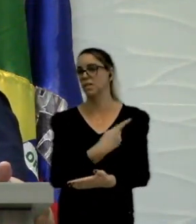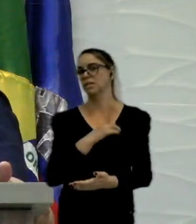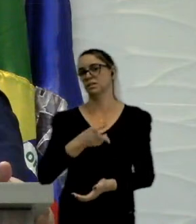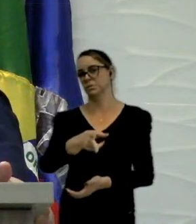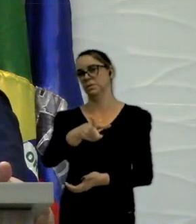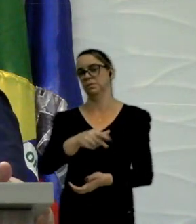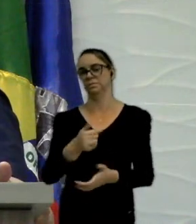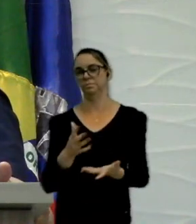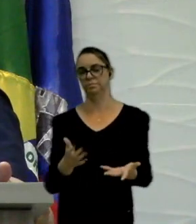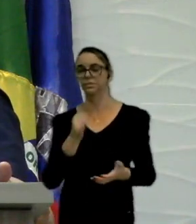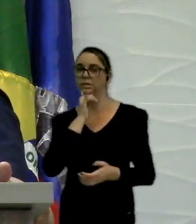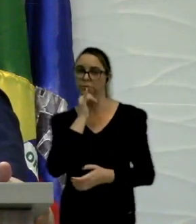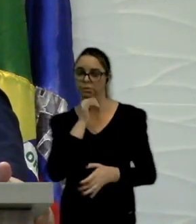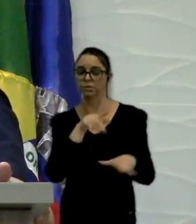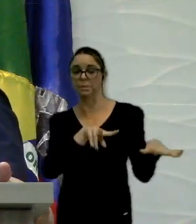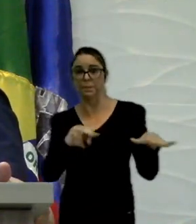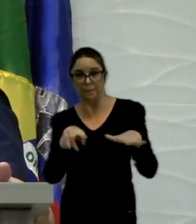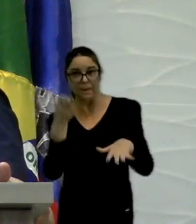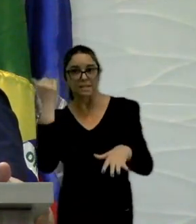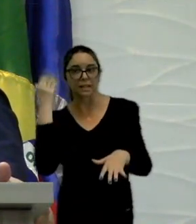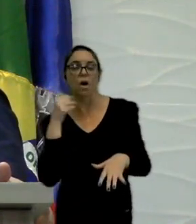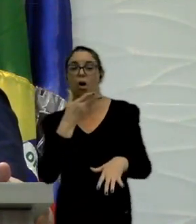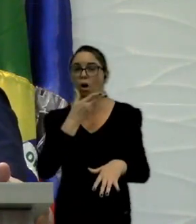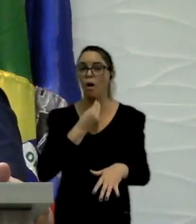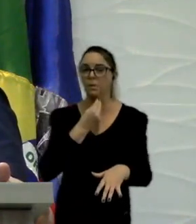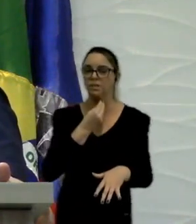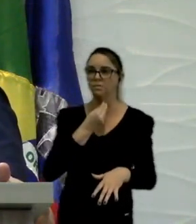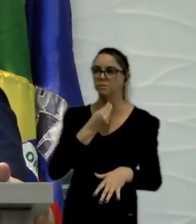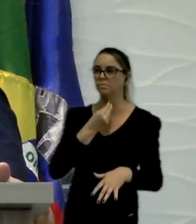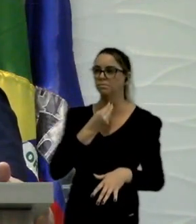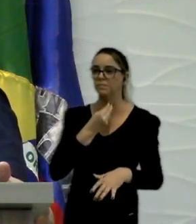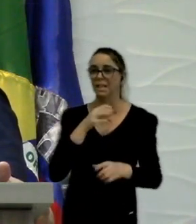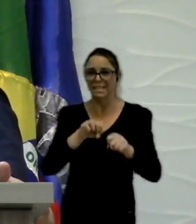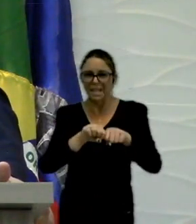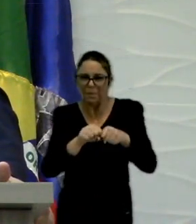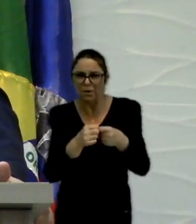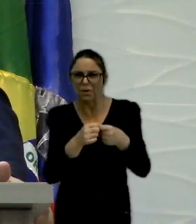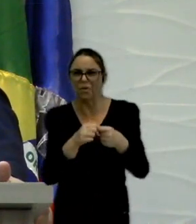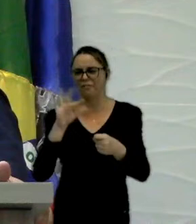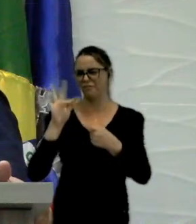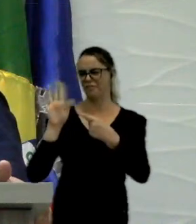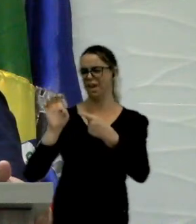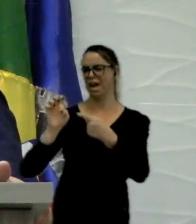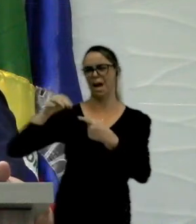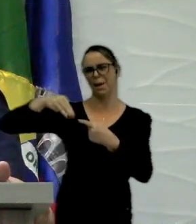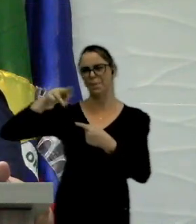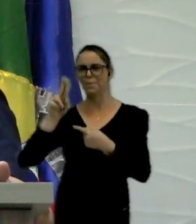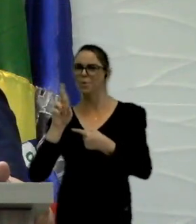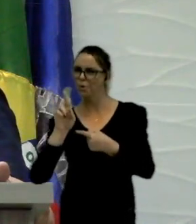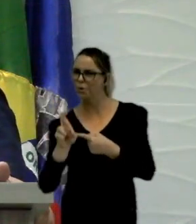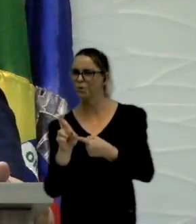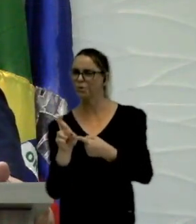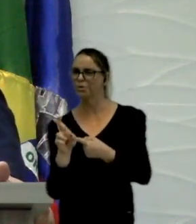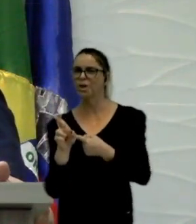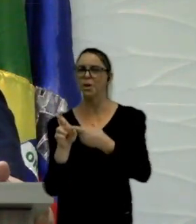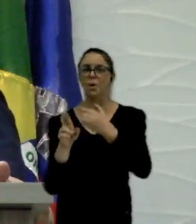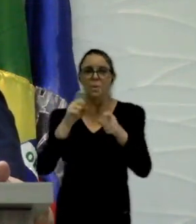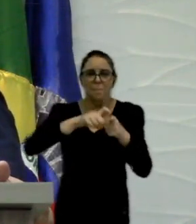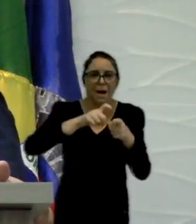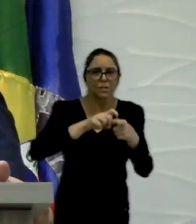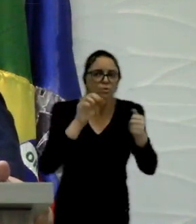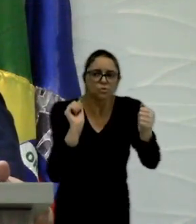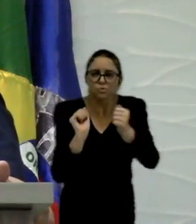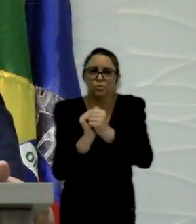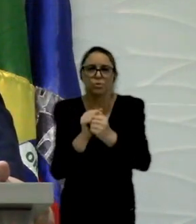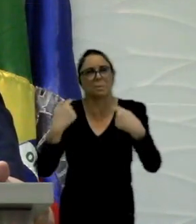no hospital foi transferido um senhor com a quebradura no fêmur. O médico precisou ir nessa transferência